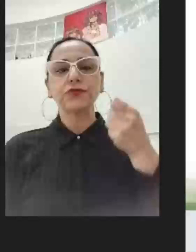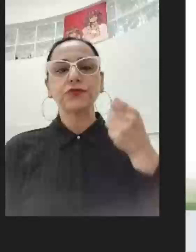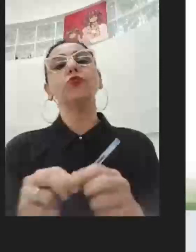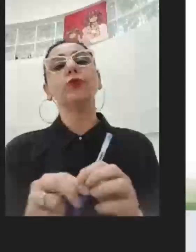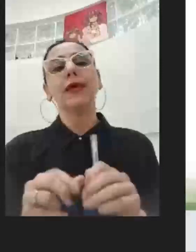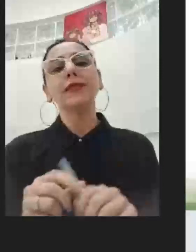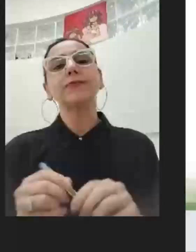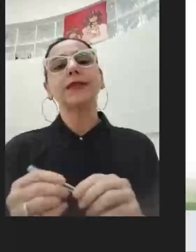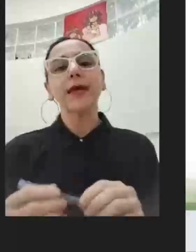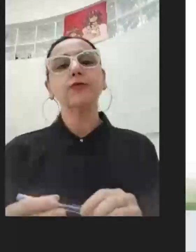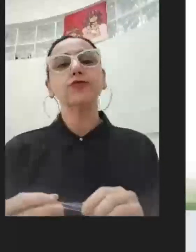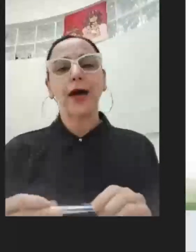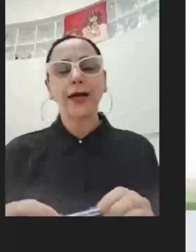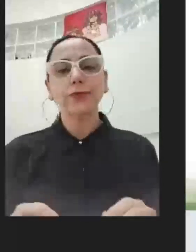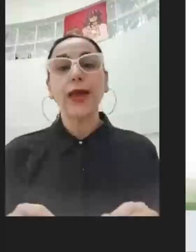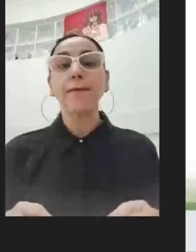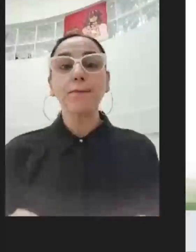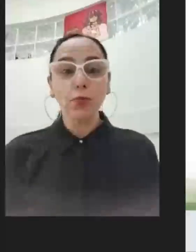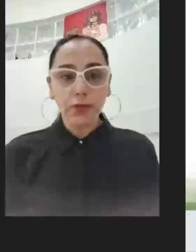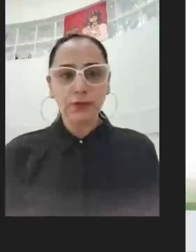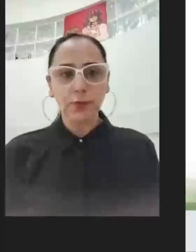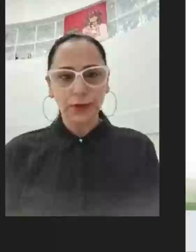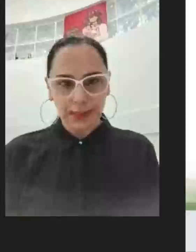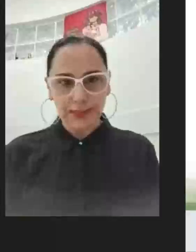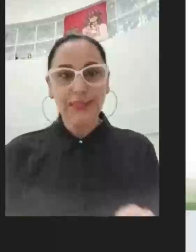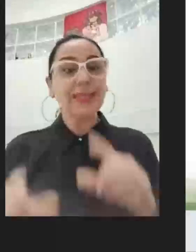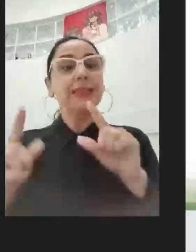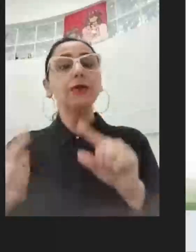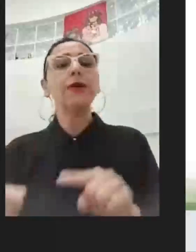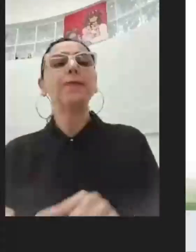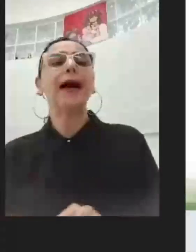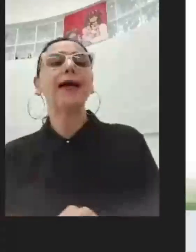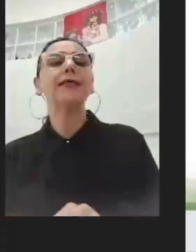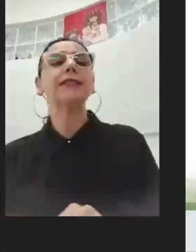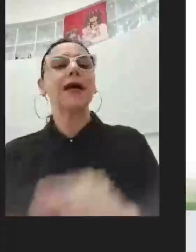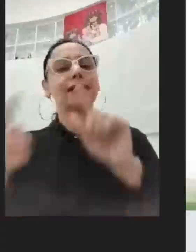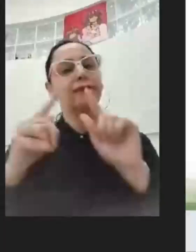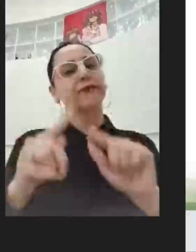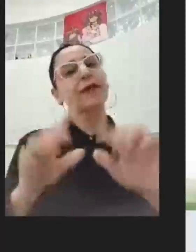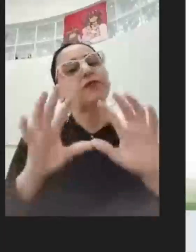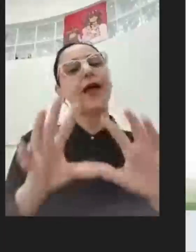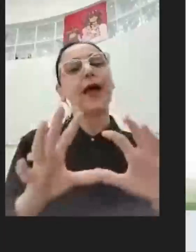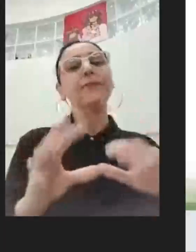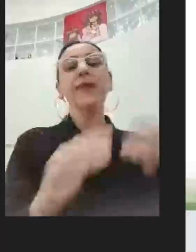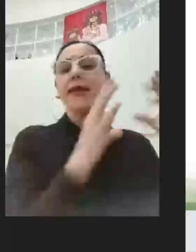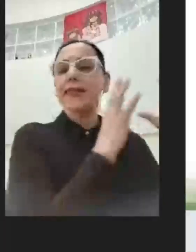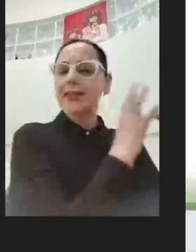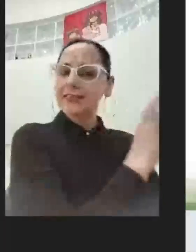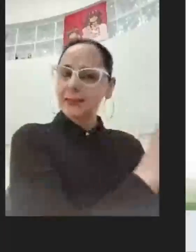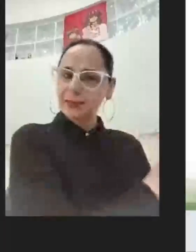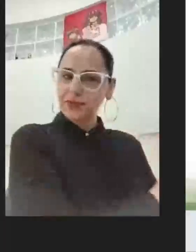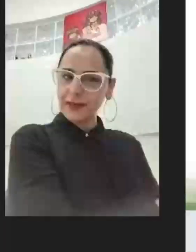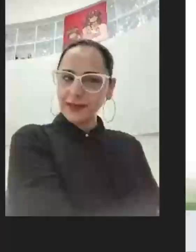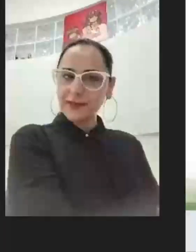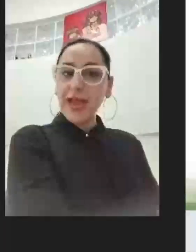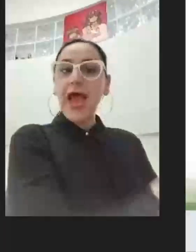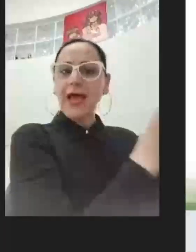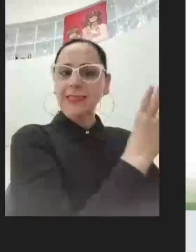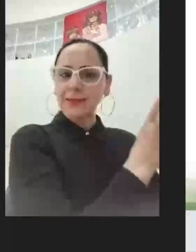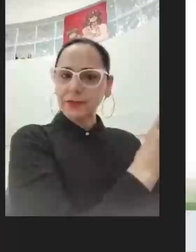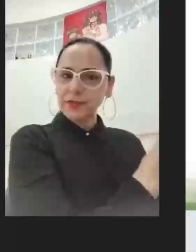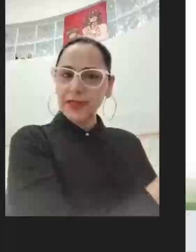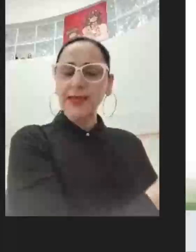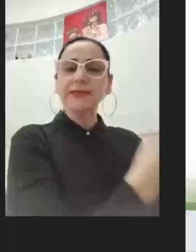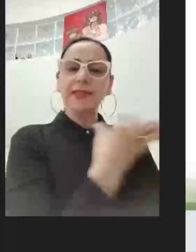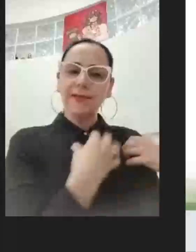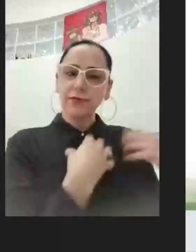mundo, que o leite materno doado é muito importante. E não é mais através lá das amas de